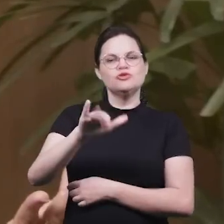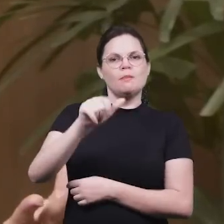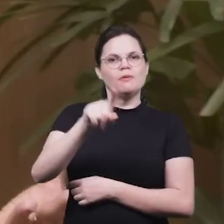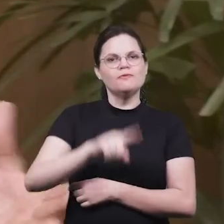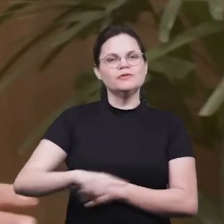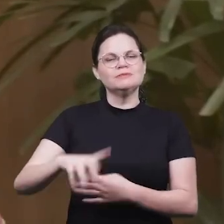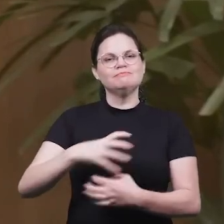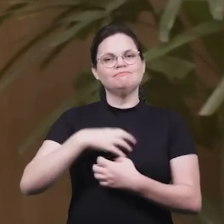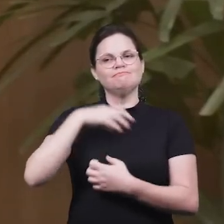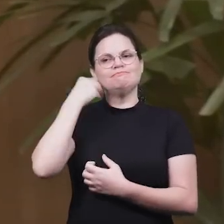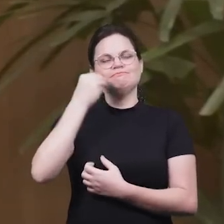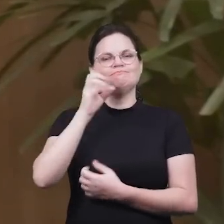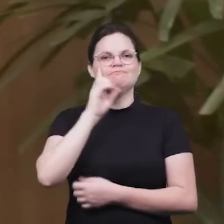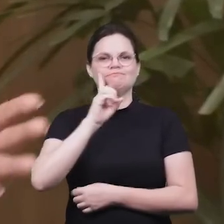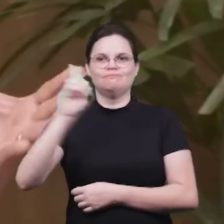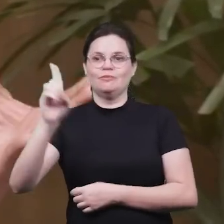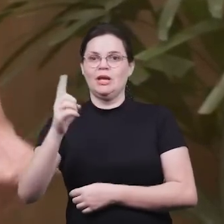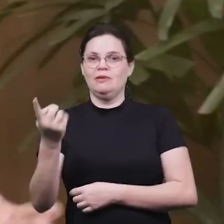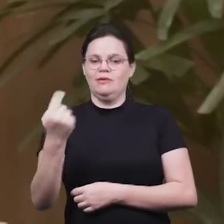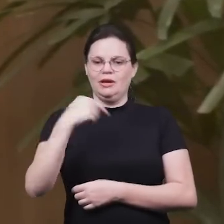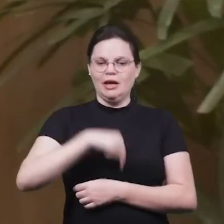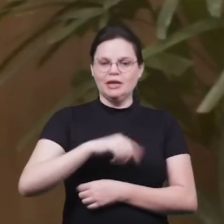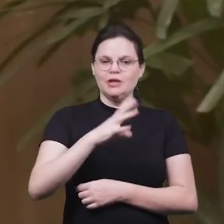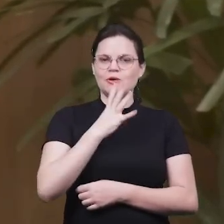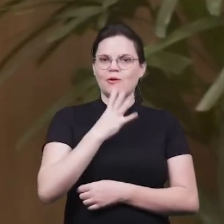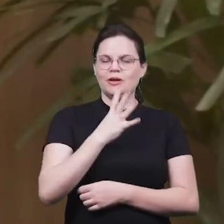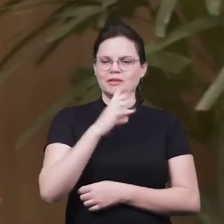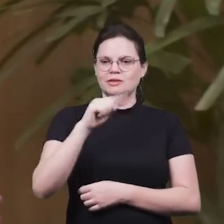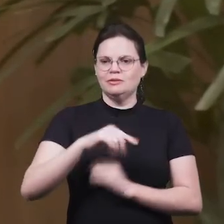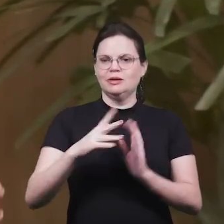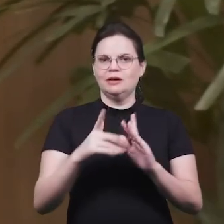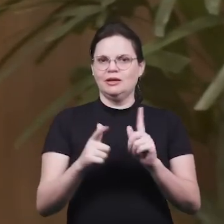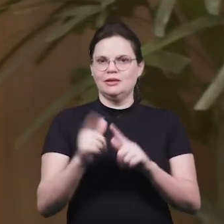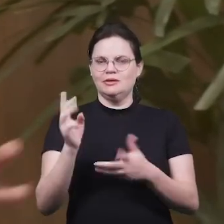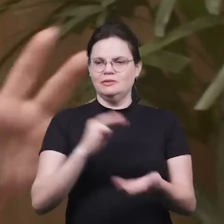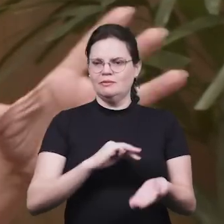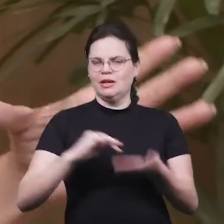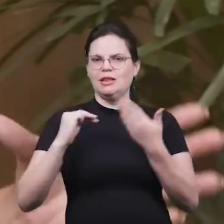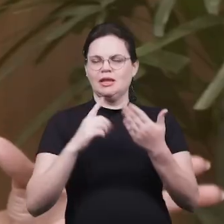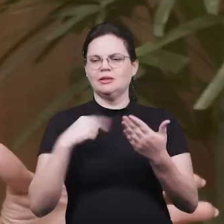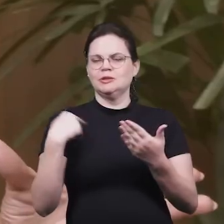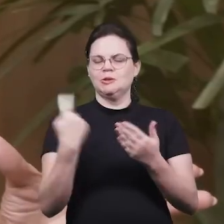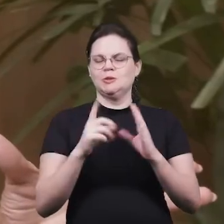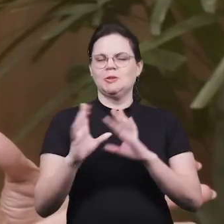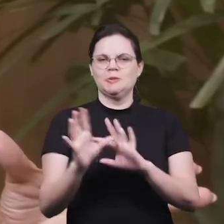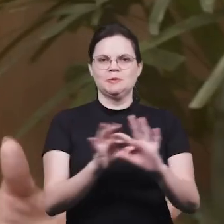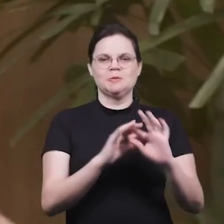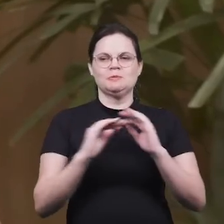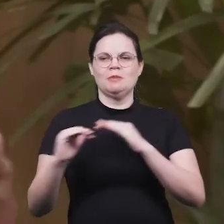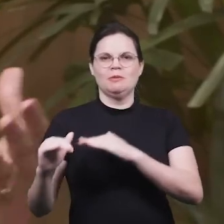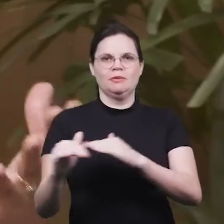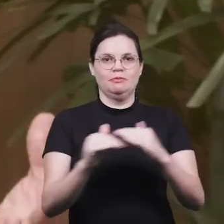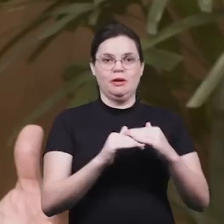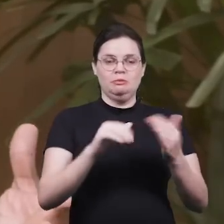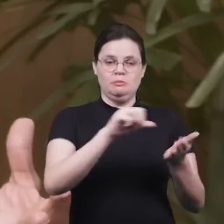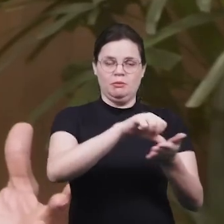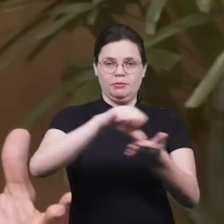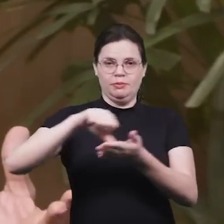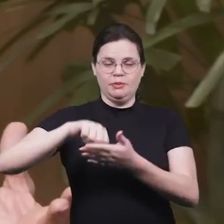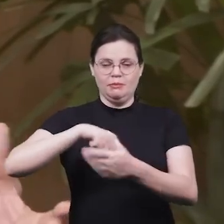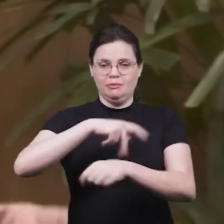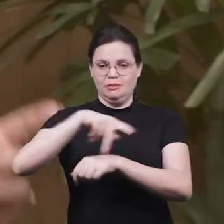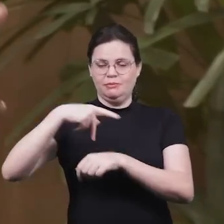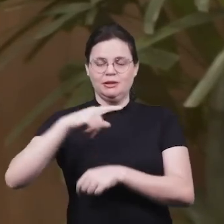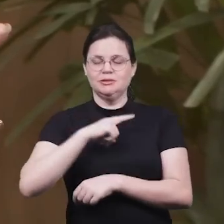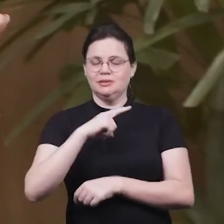une, essa unidade doutrinária e espiritual que alcança tantos países e tantas